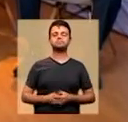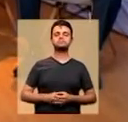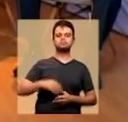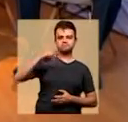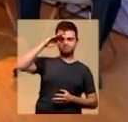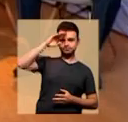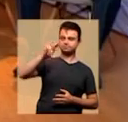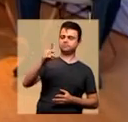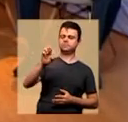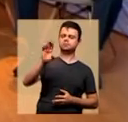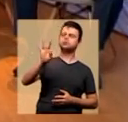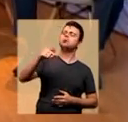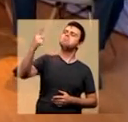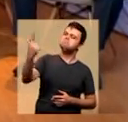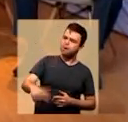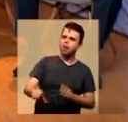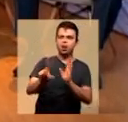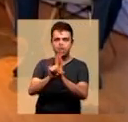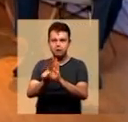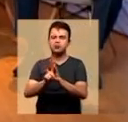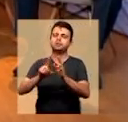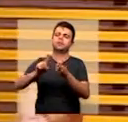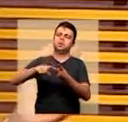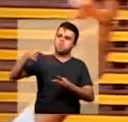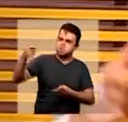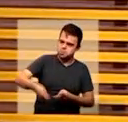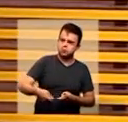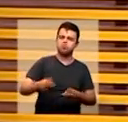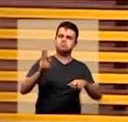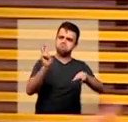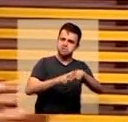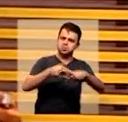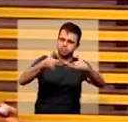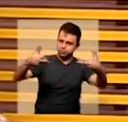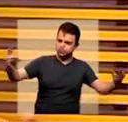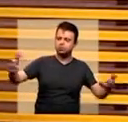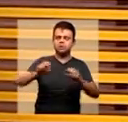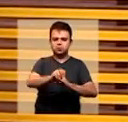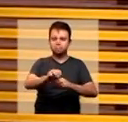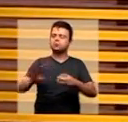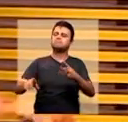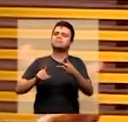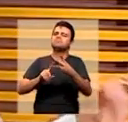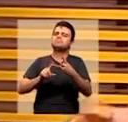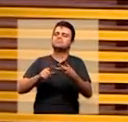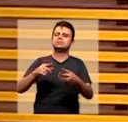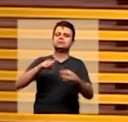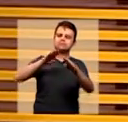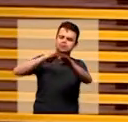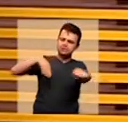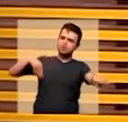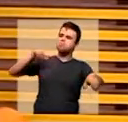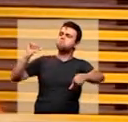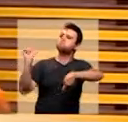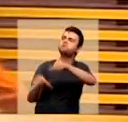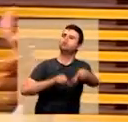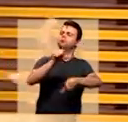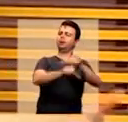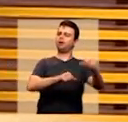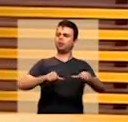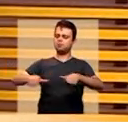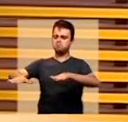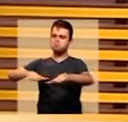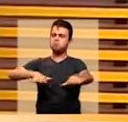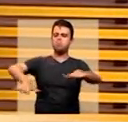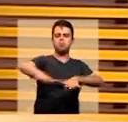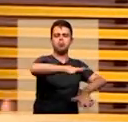que outras questões práticas? A gente já falou de legislação, punição, educação e reengenharia de trânsito, plano de